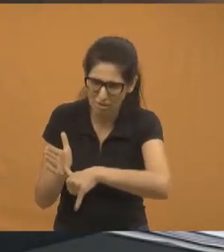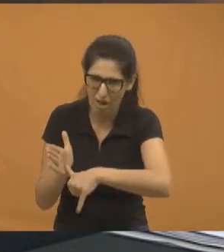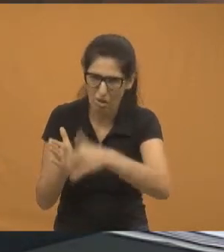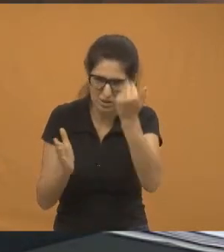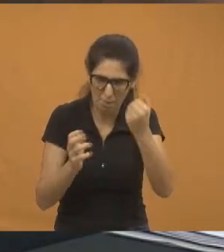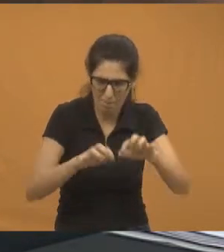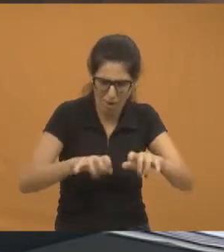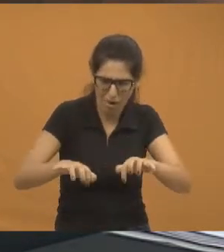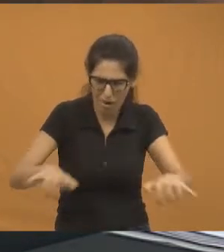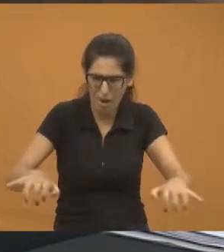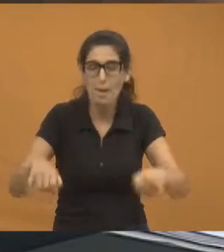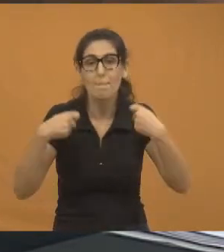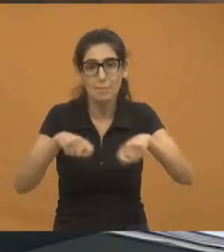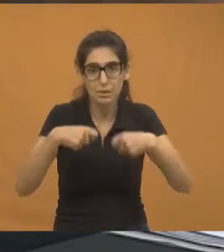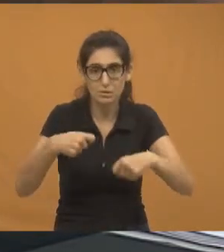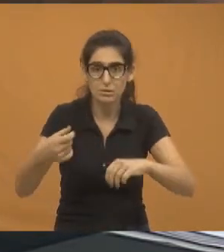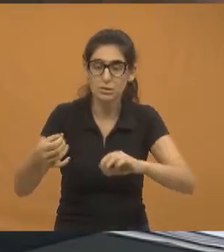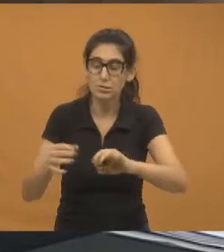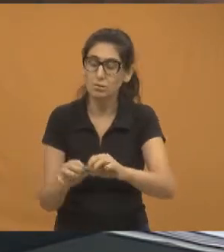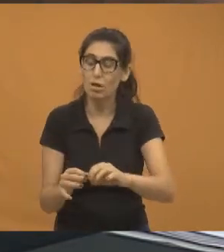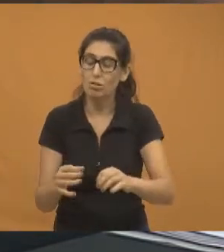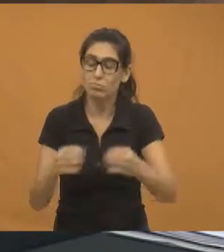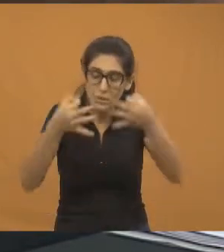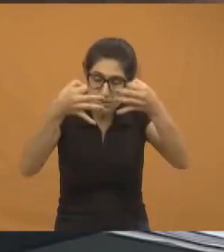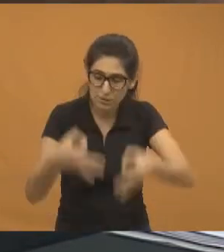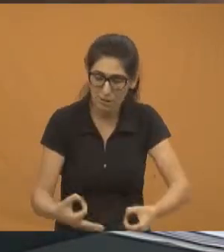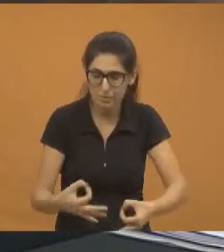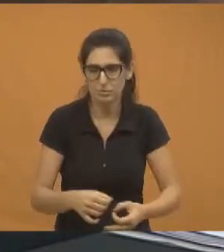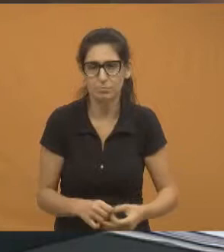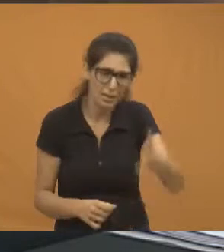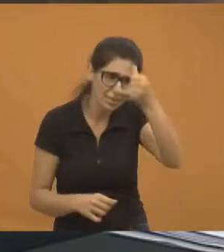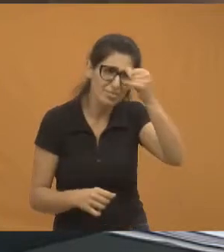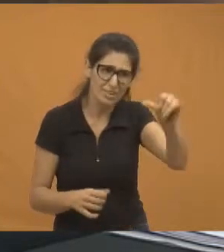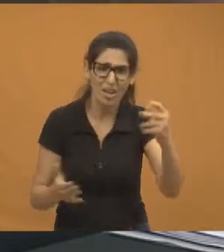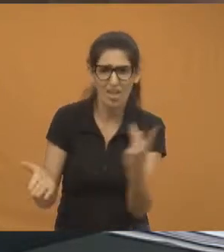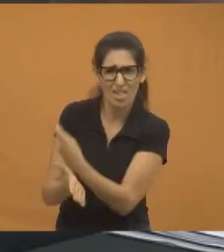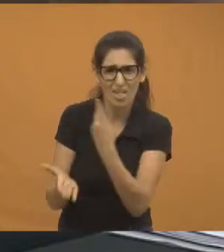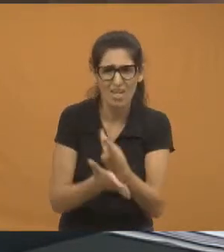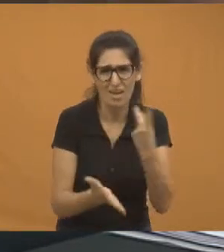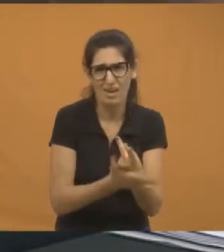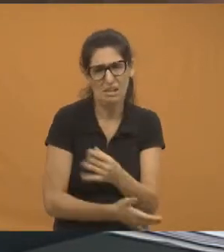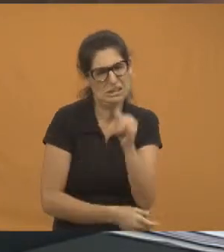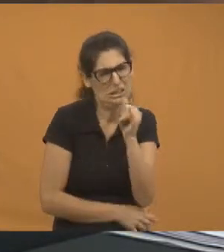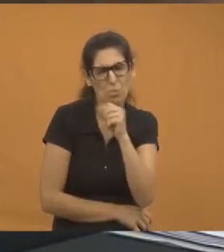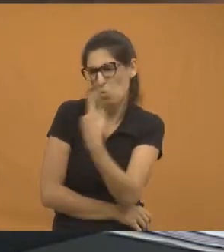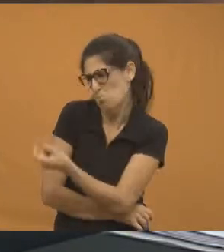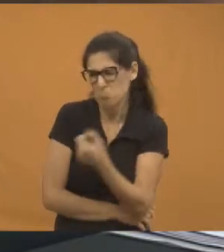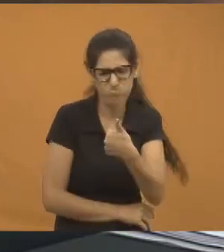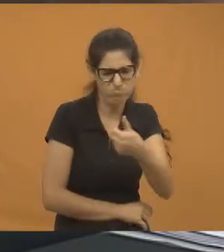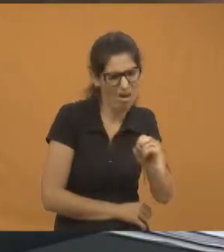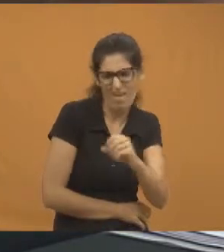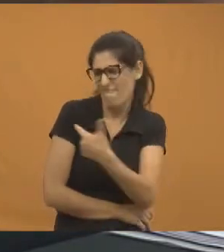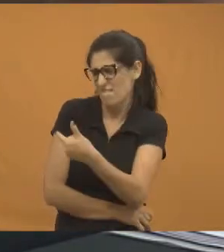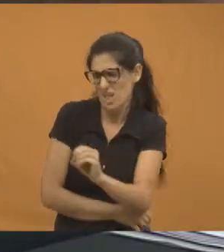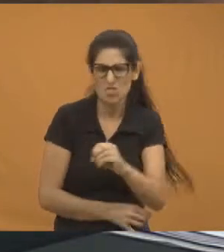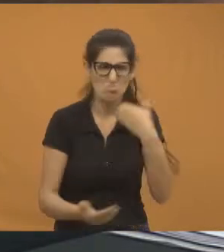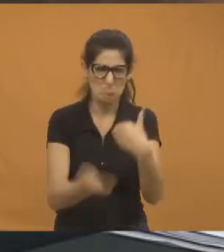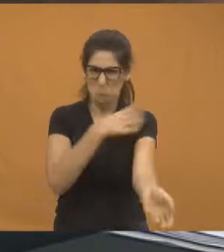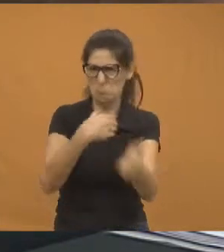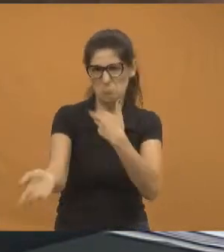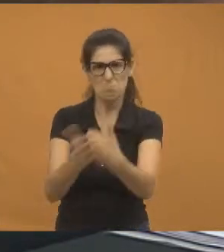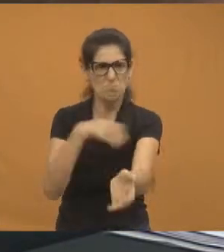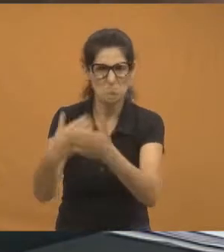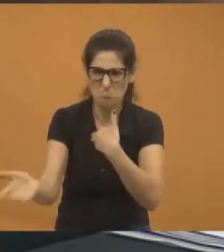pra não acontecer se esse equívoco grave mesmo que seja um dez ou vinte ou mais é